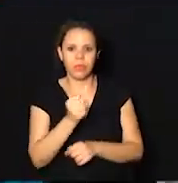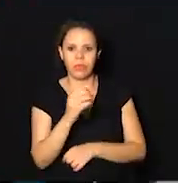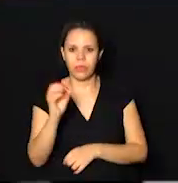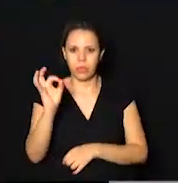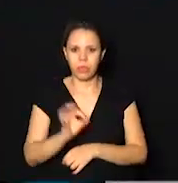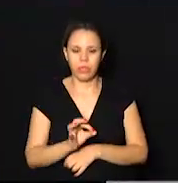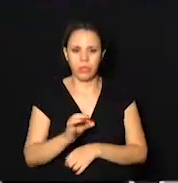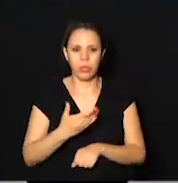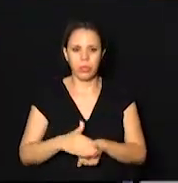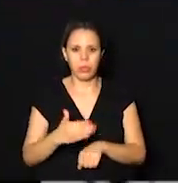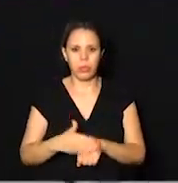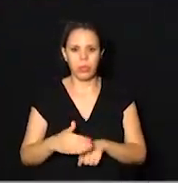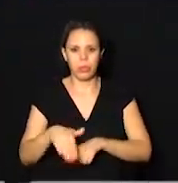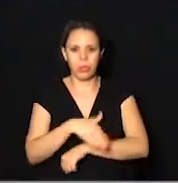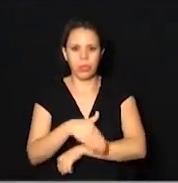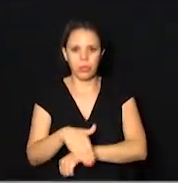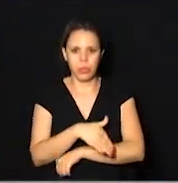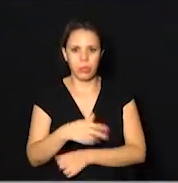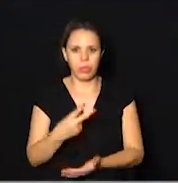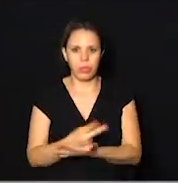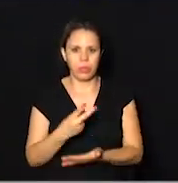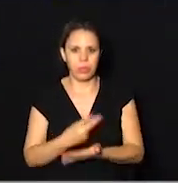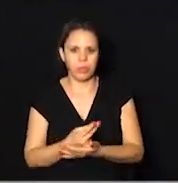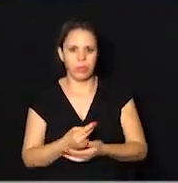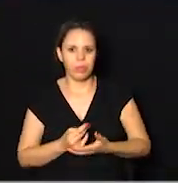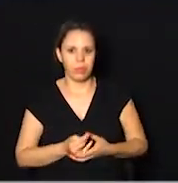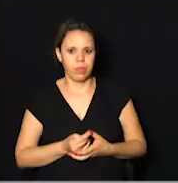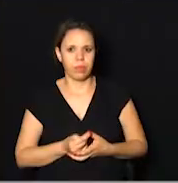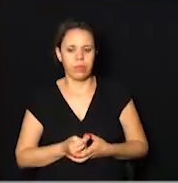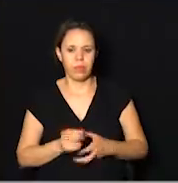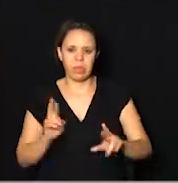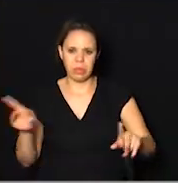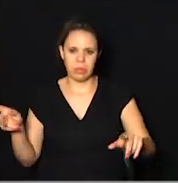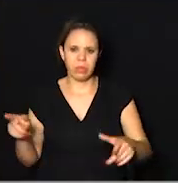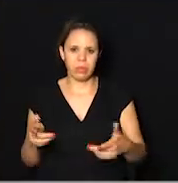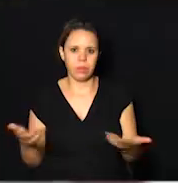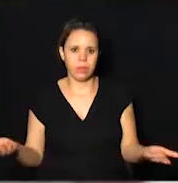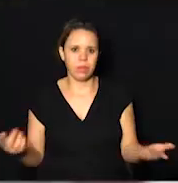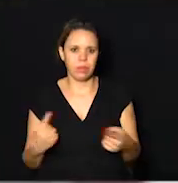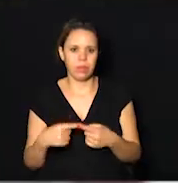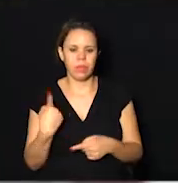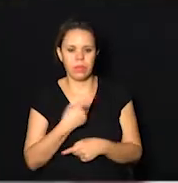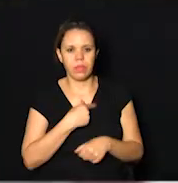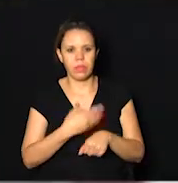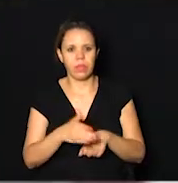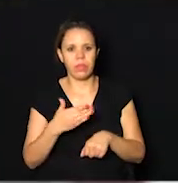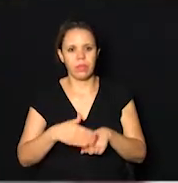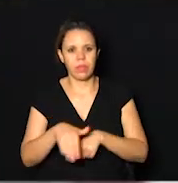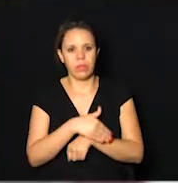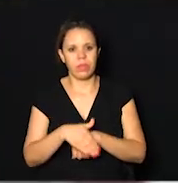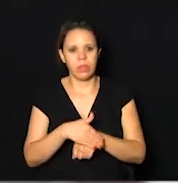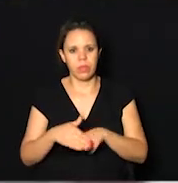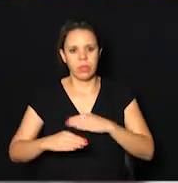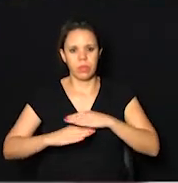oitenta por cento do treinamento no meio da rua mesmo né dá uma diferença enorme né porque a gente treina na rua no asfalto que é